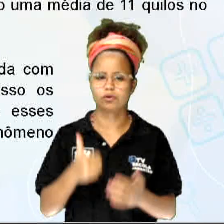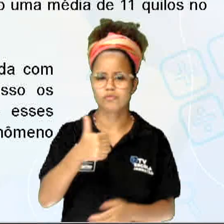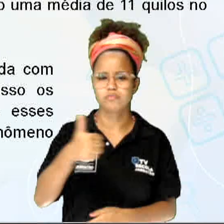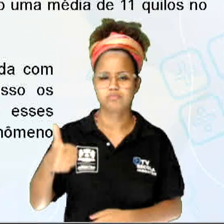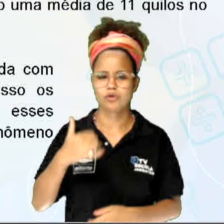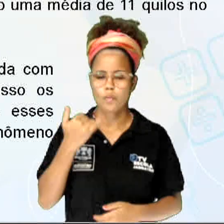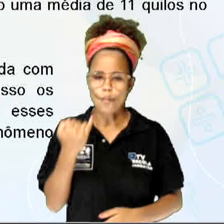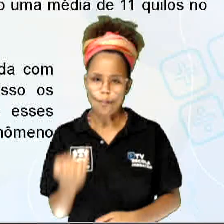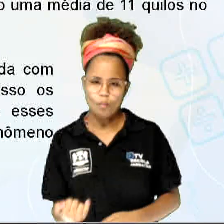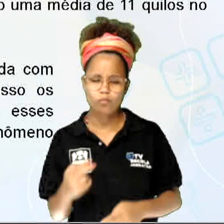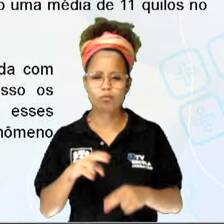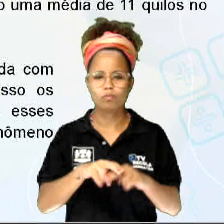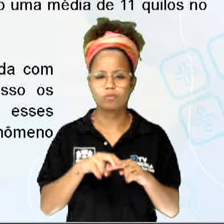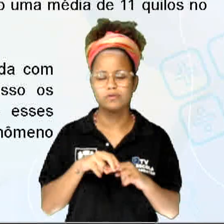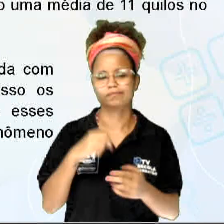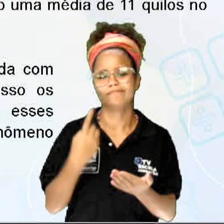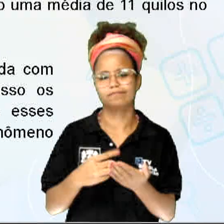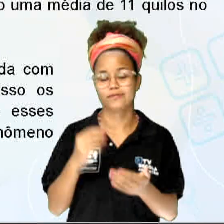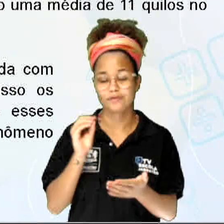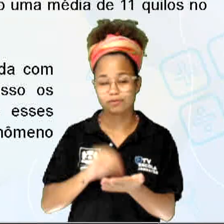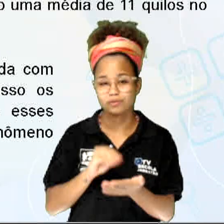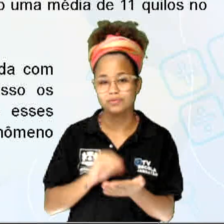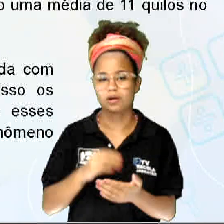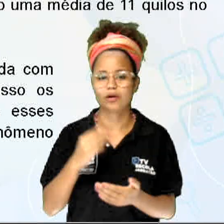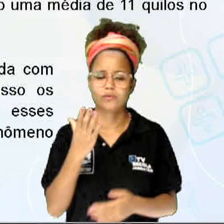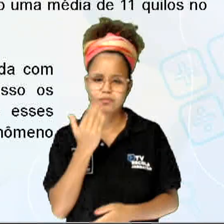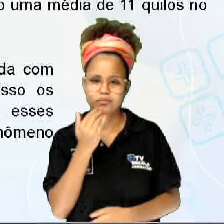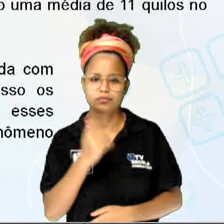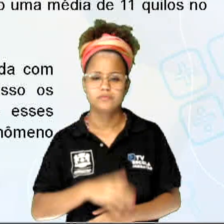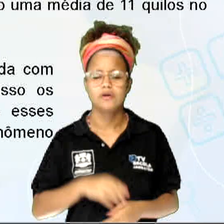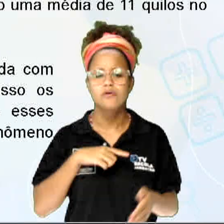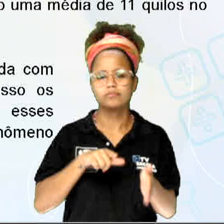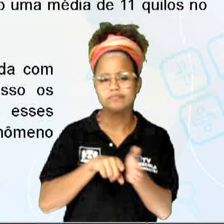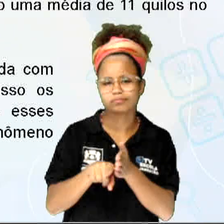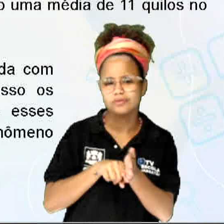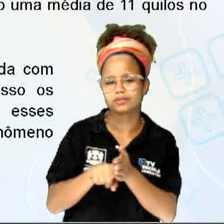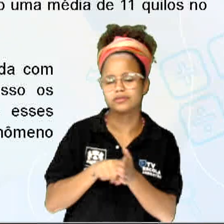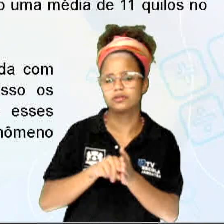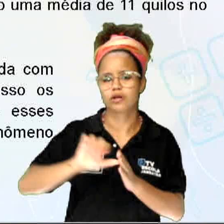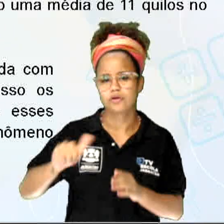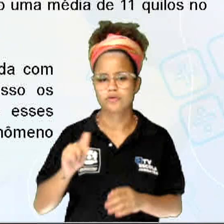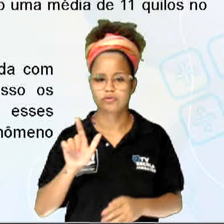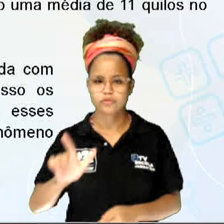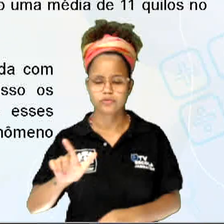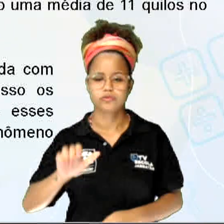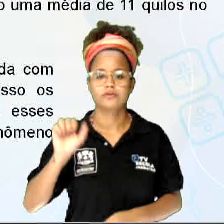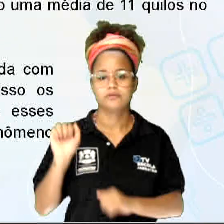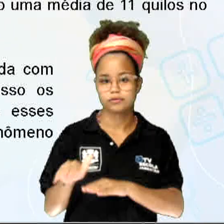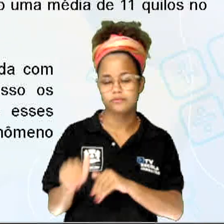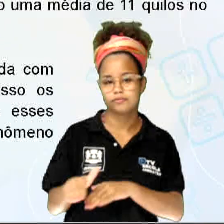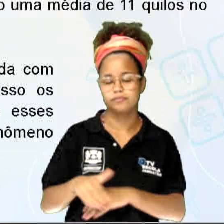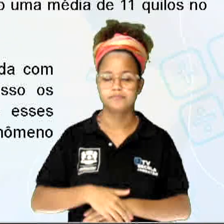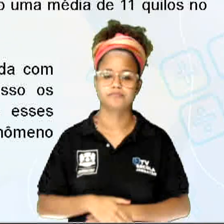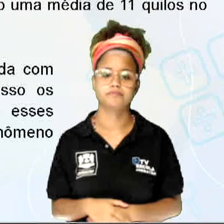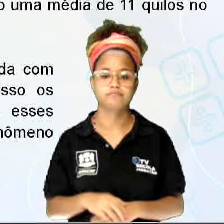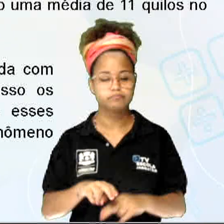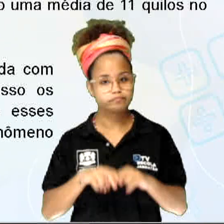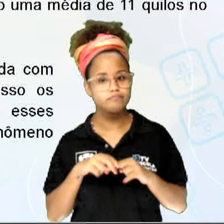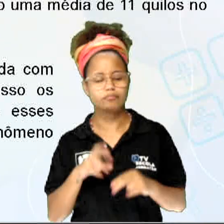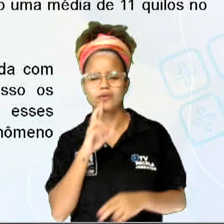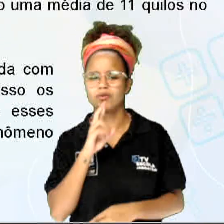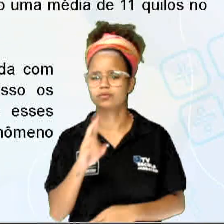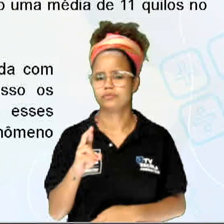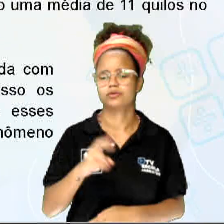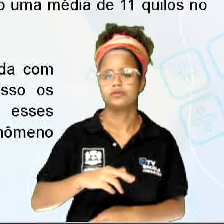falta de alimentos. Pesquisa foi elaborada com informações obtidas entre julho e setembro. Por isso, resultados